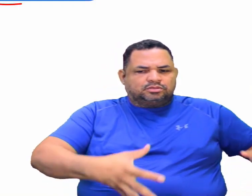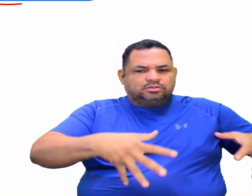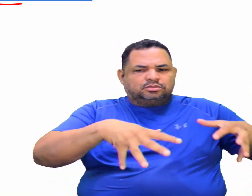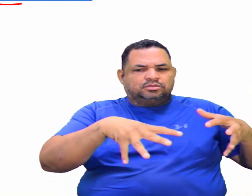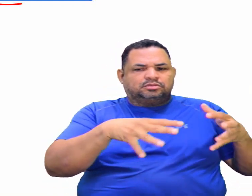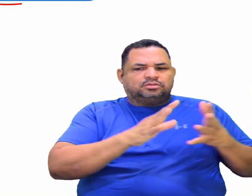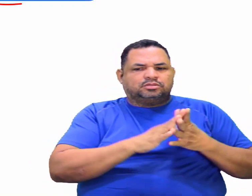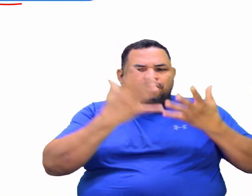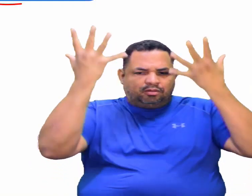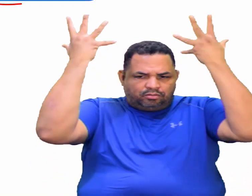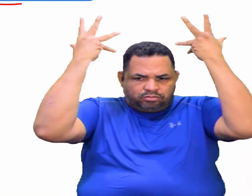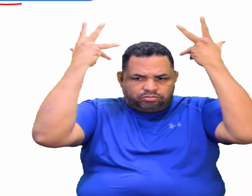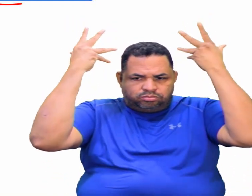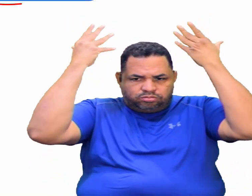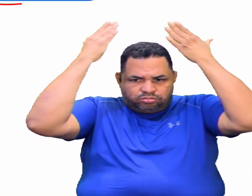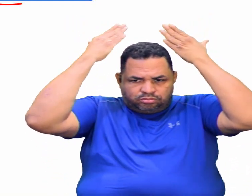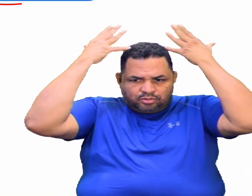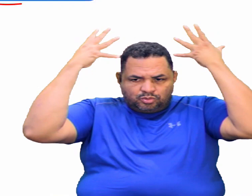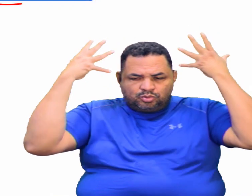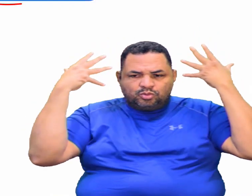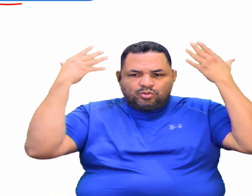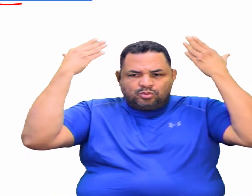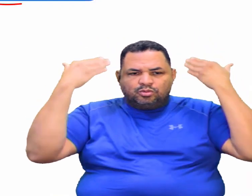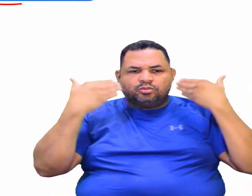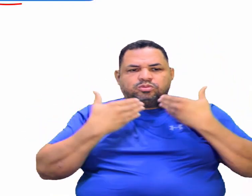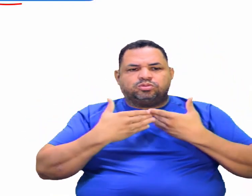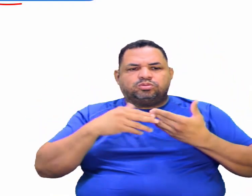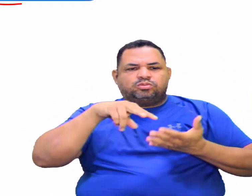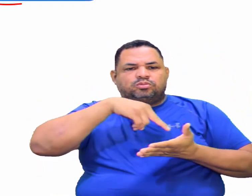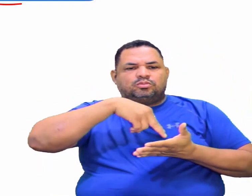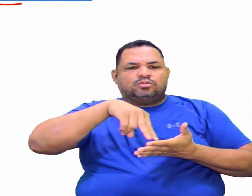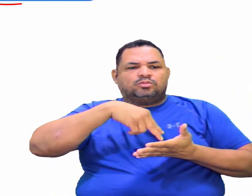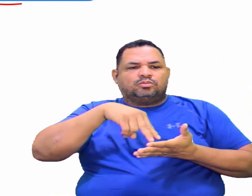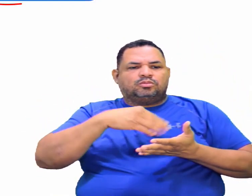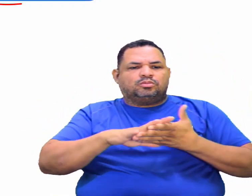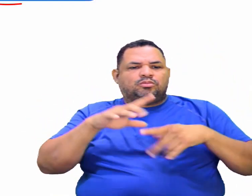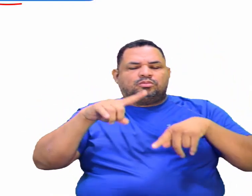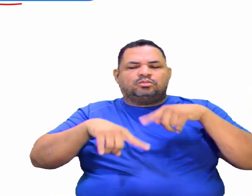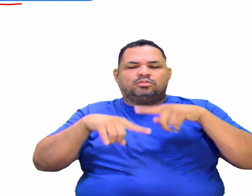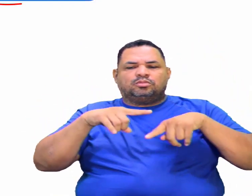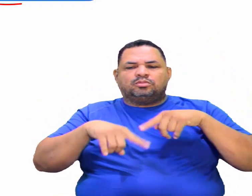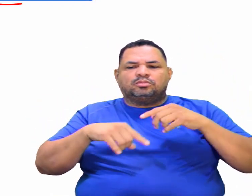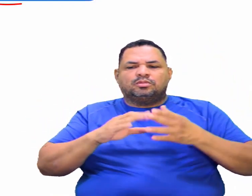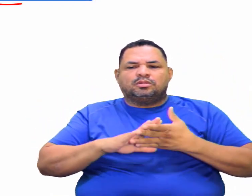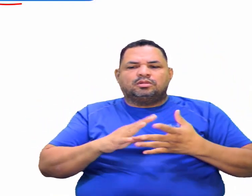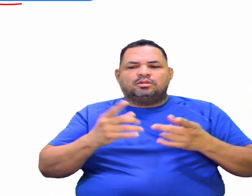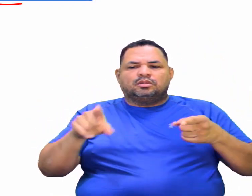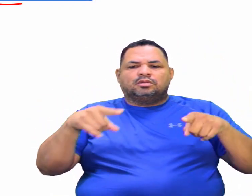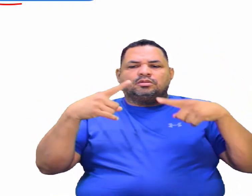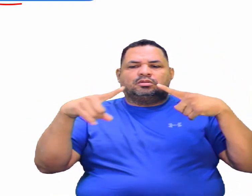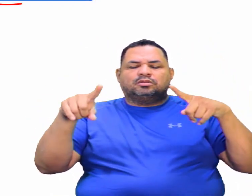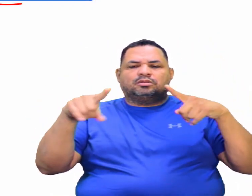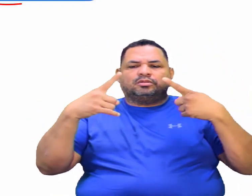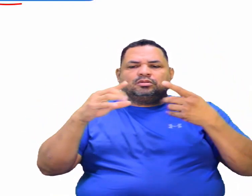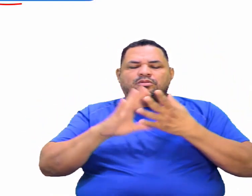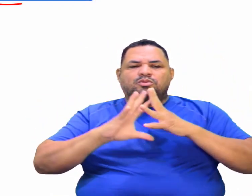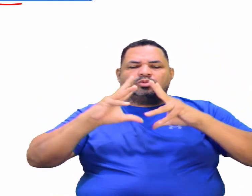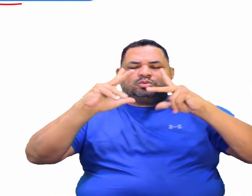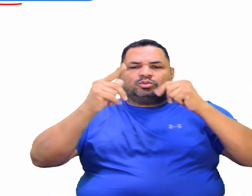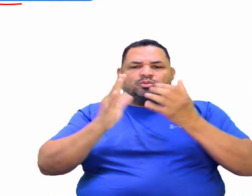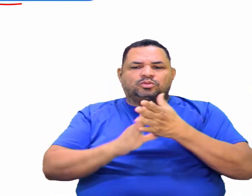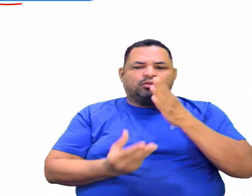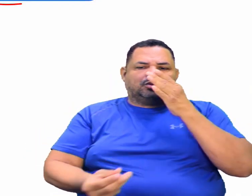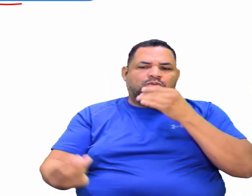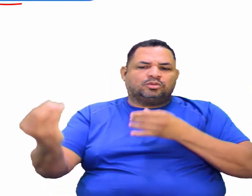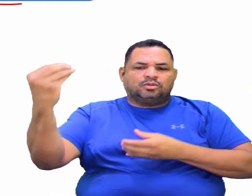e plumagem música dança e instrumentos musicais tudo isso faz parte